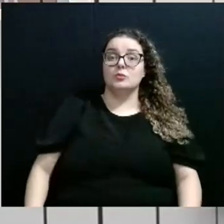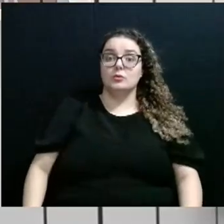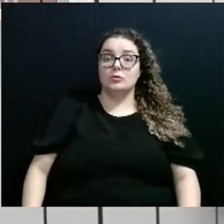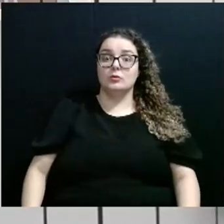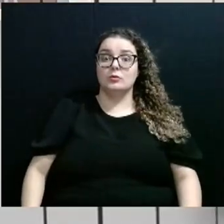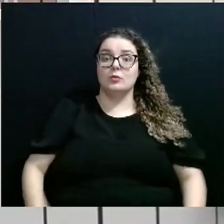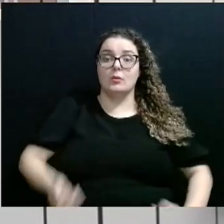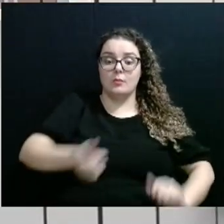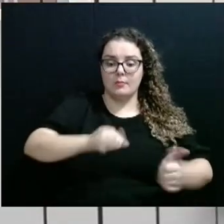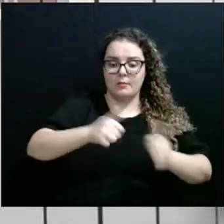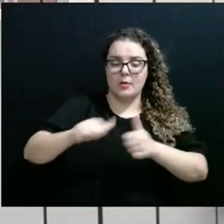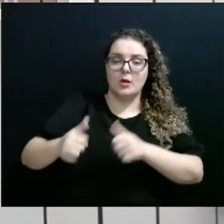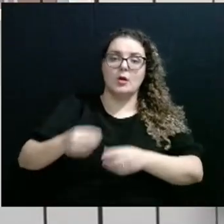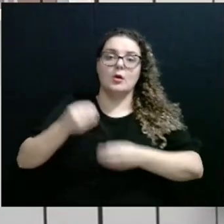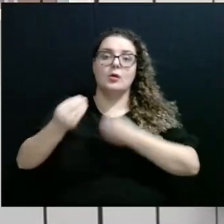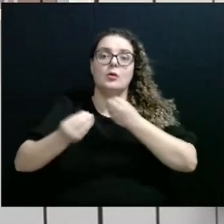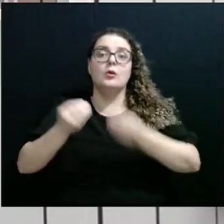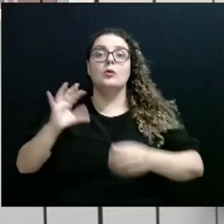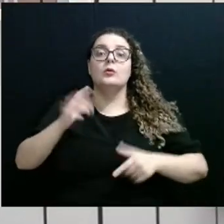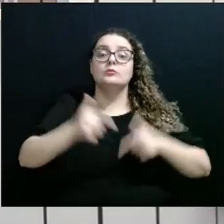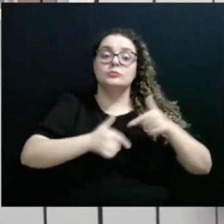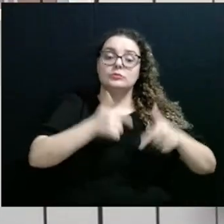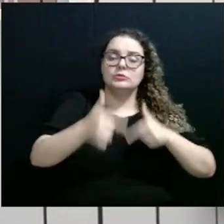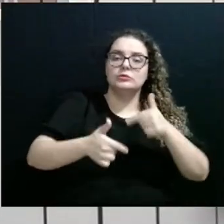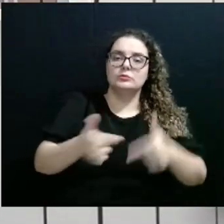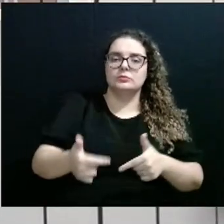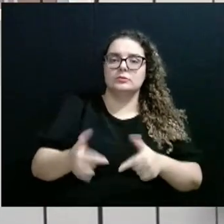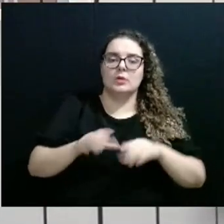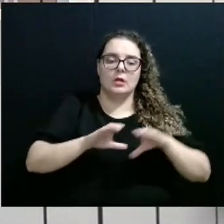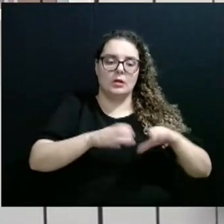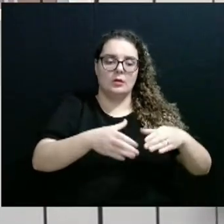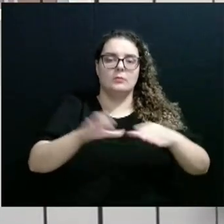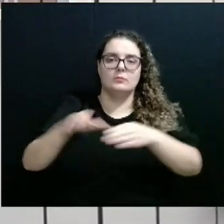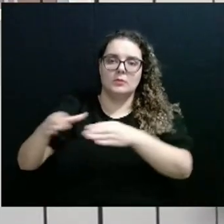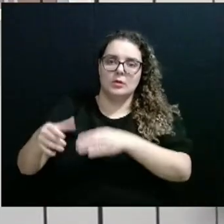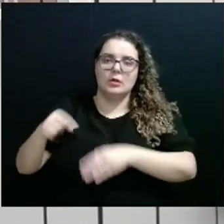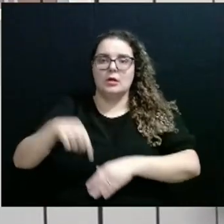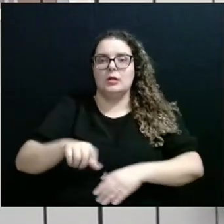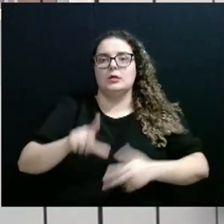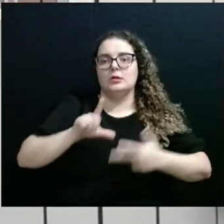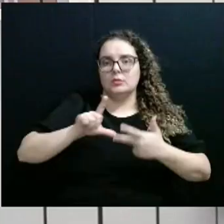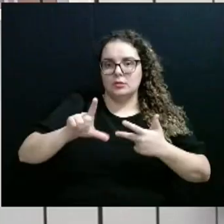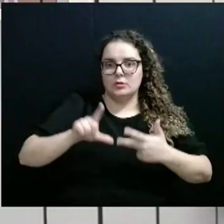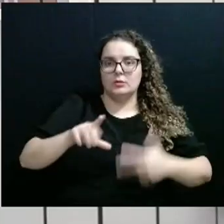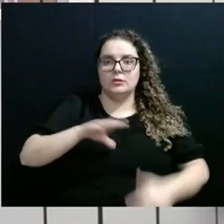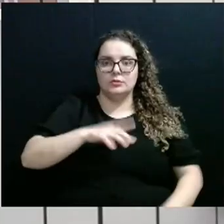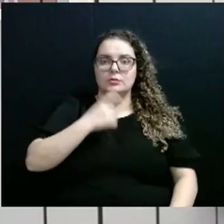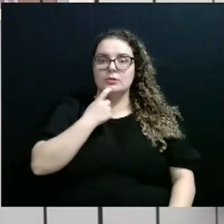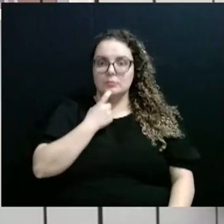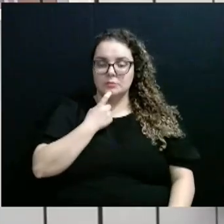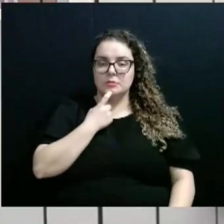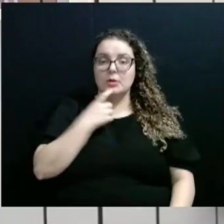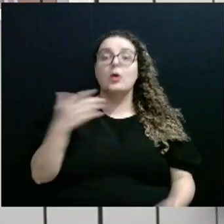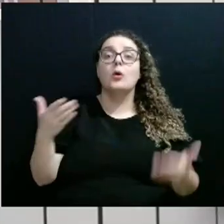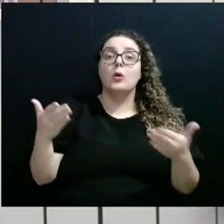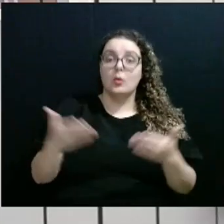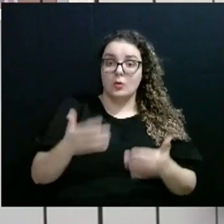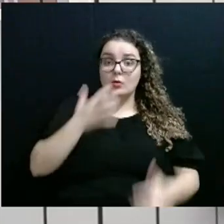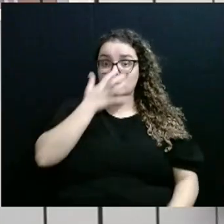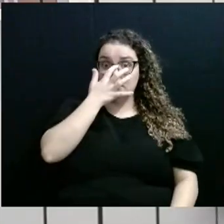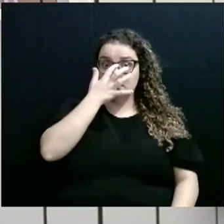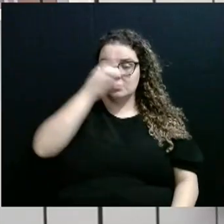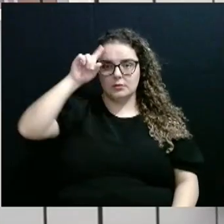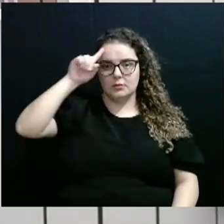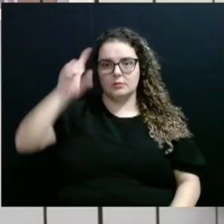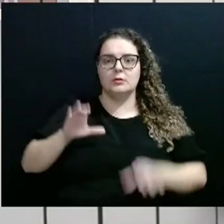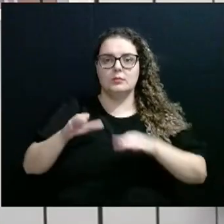como foram os trabalhos das comissões aqui do Legislativo de Campinas. Hoje é o dia da Comissão de